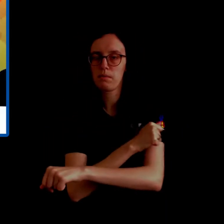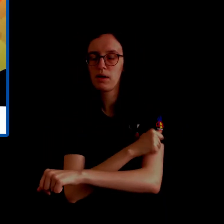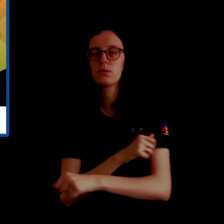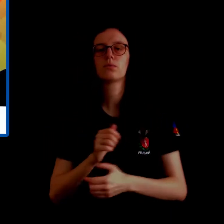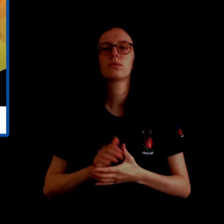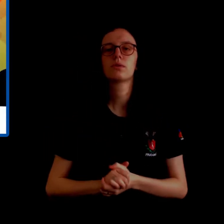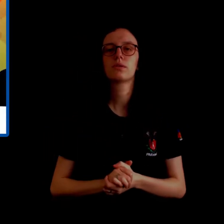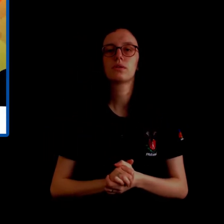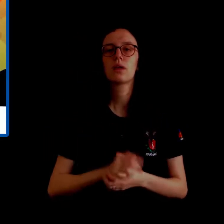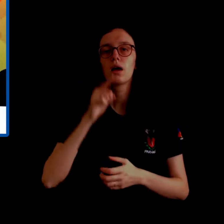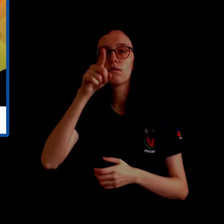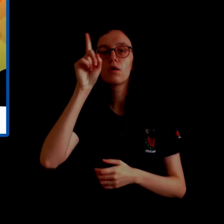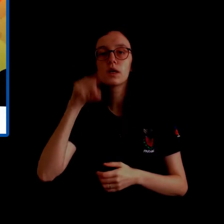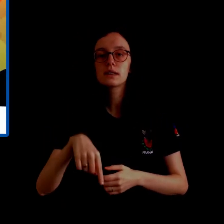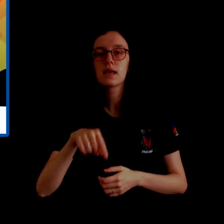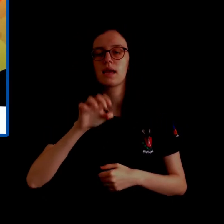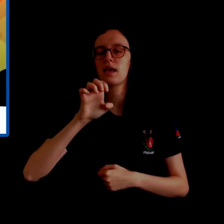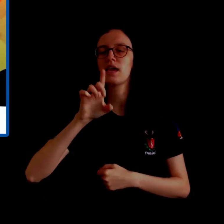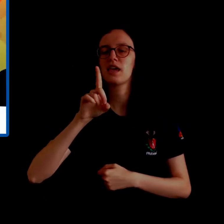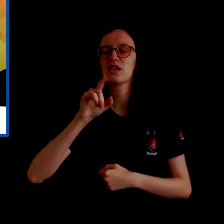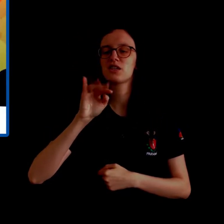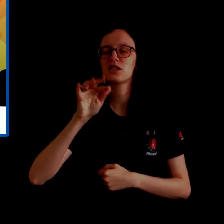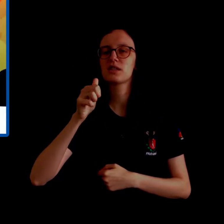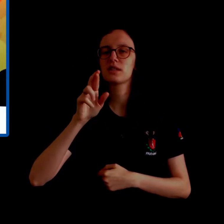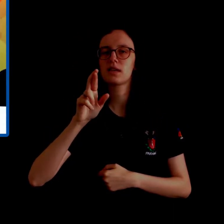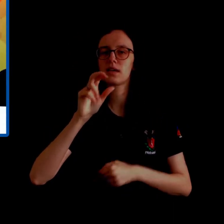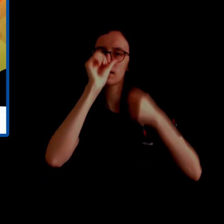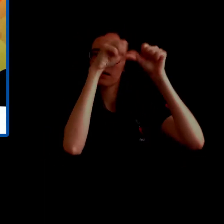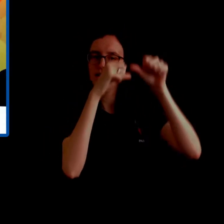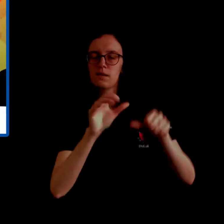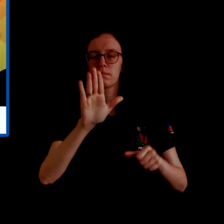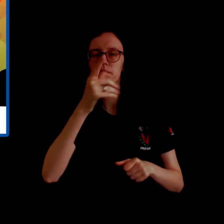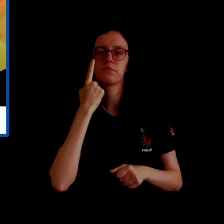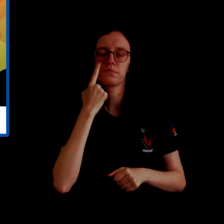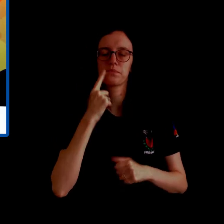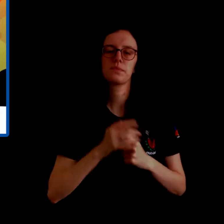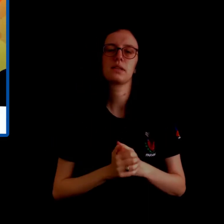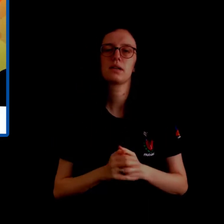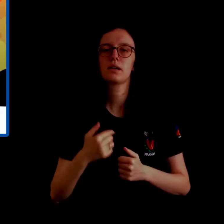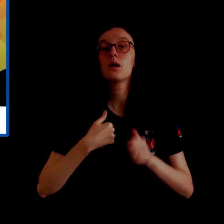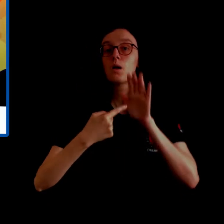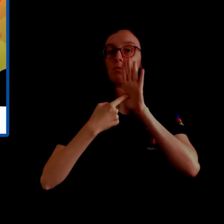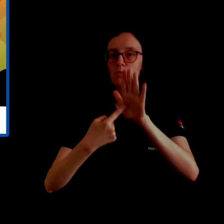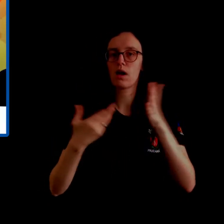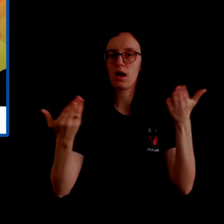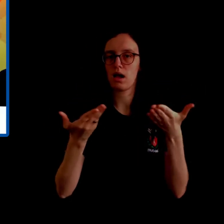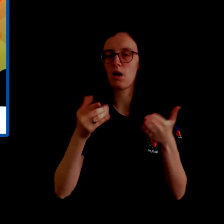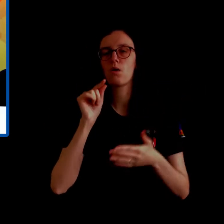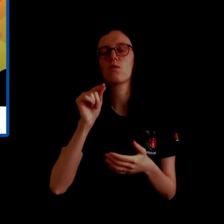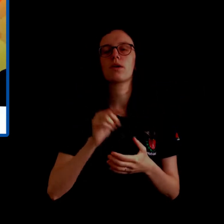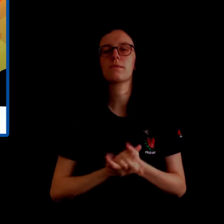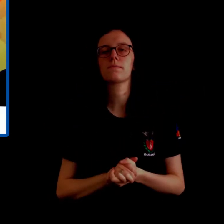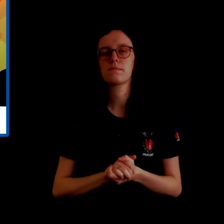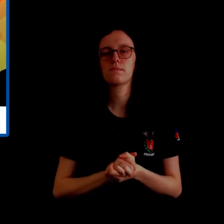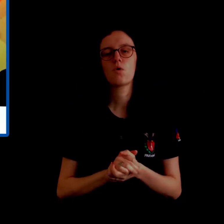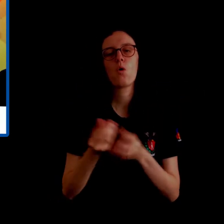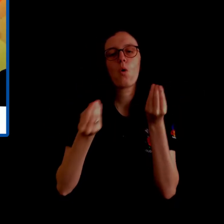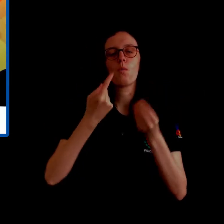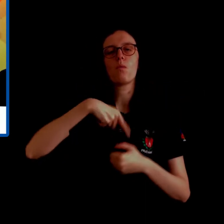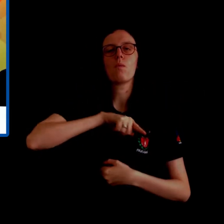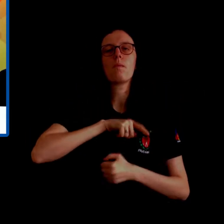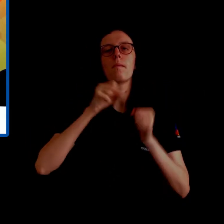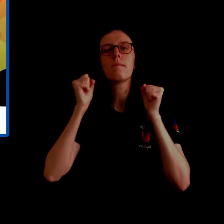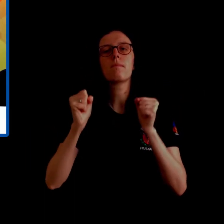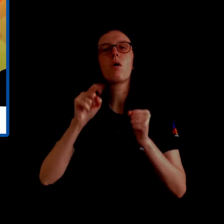você editar esse formulário, tá certo? Então eu vou mostrar aqui para vocês como é que a gente